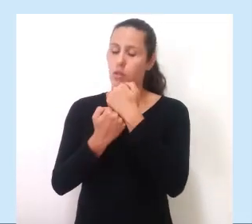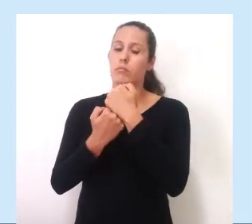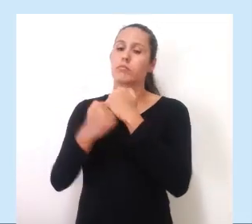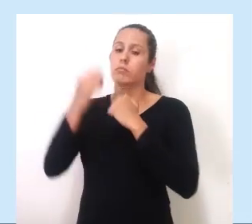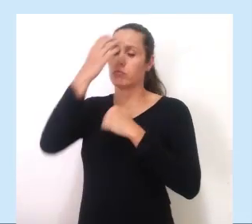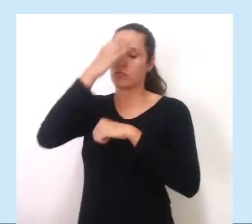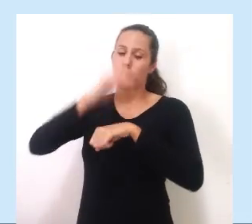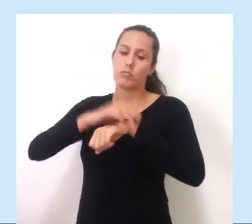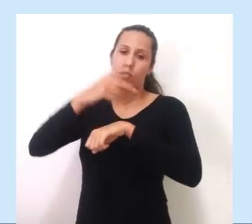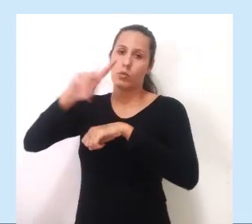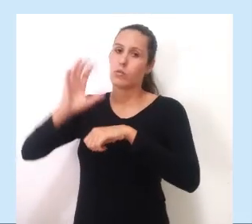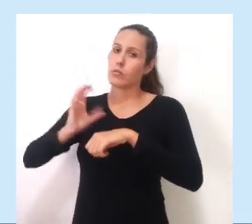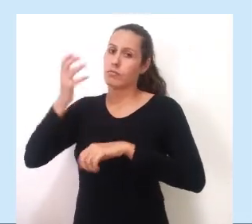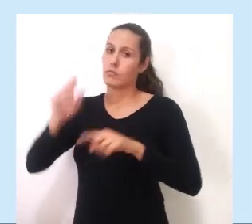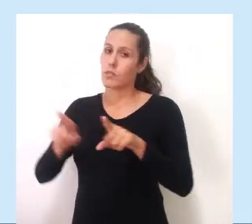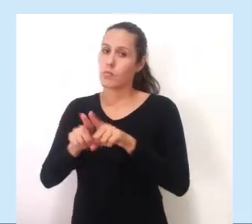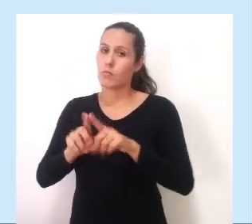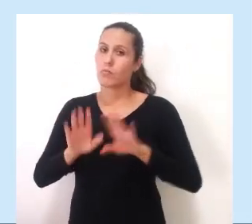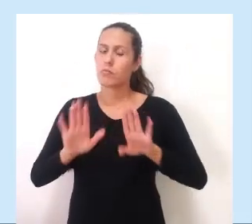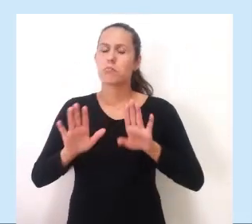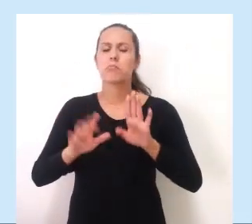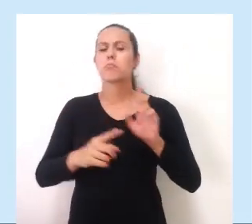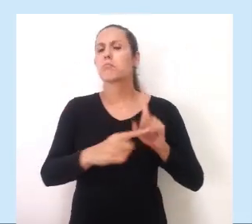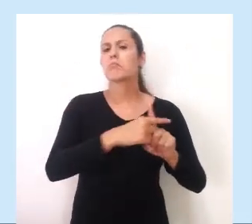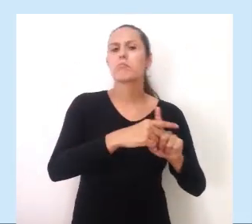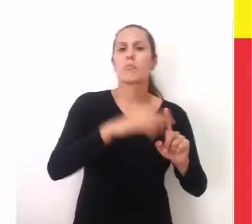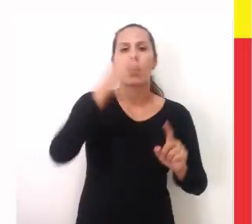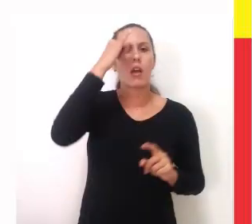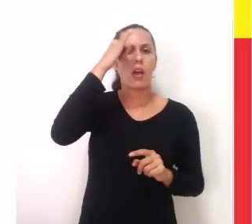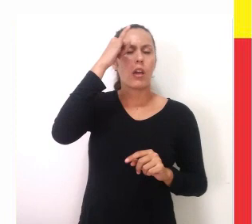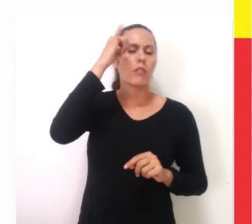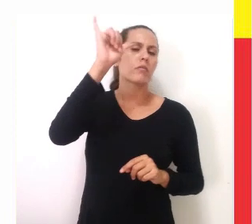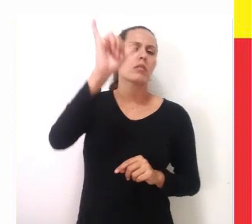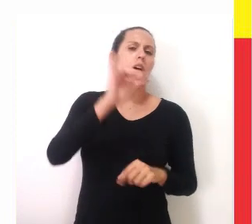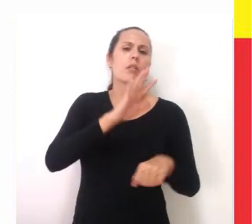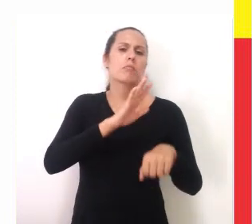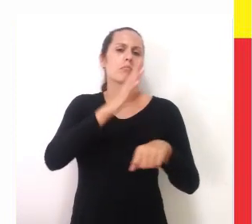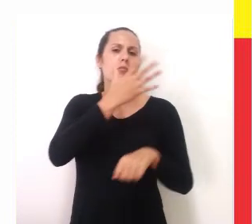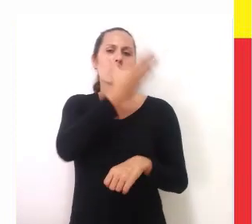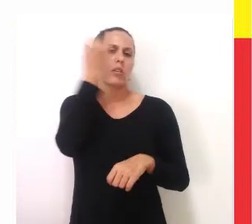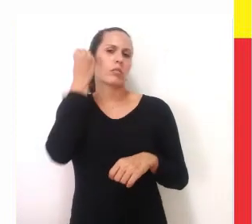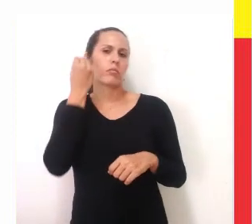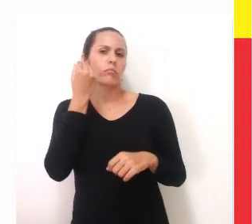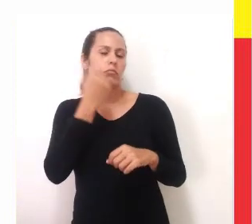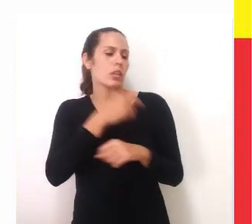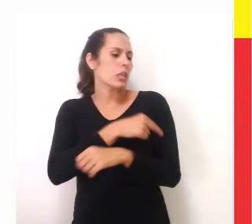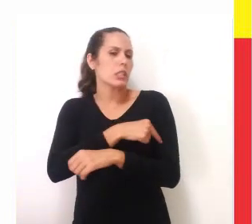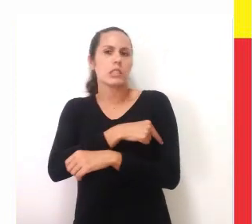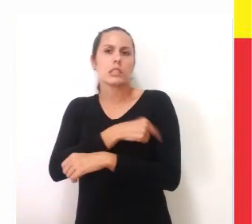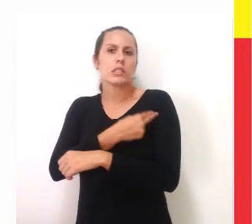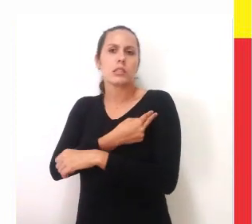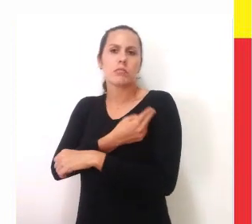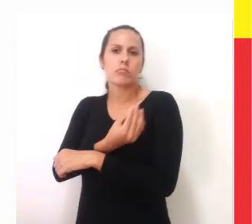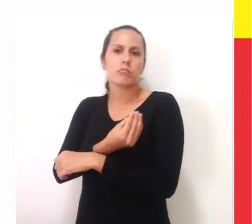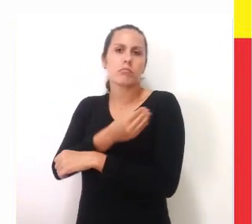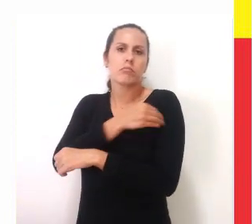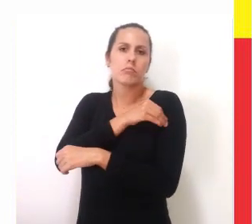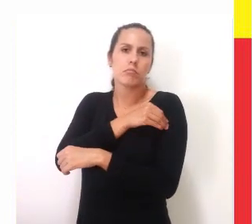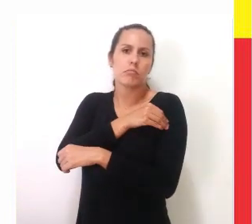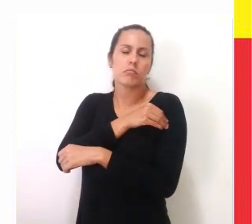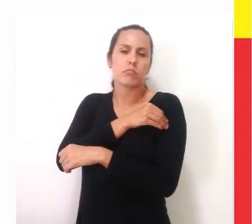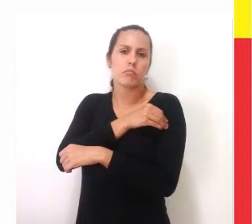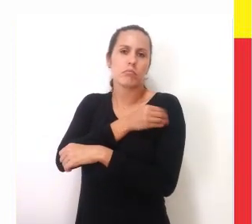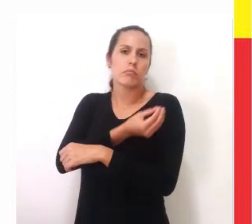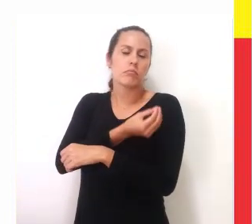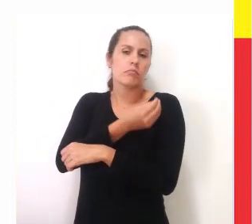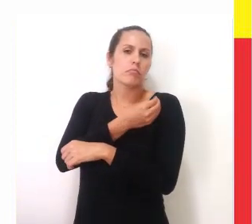suas decisões também. Qual é a vantagem? Elimina o risco de esquecimento, tá lá na pele,